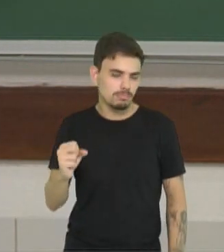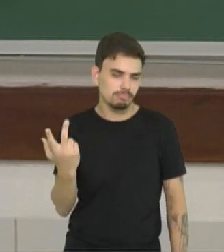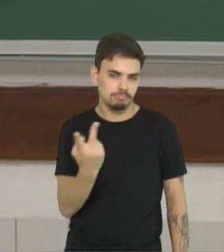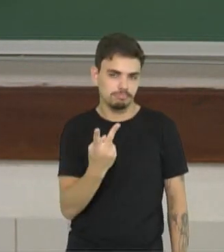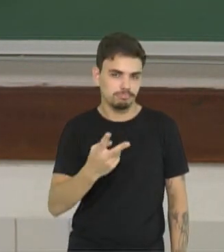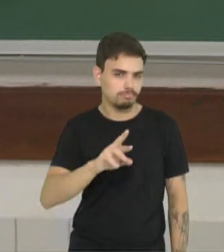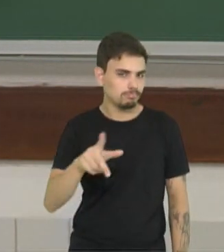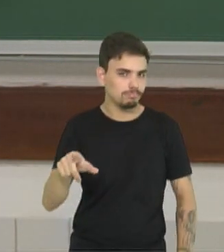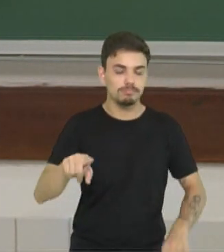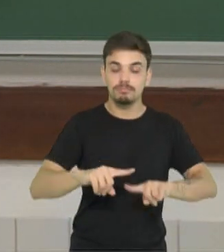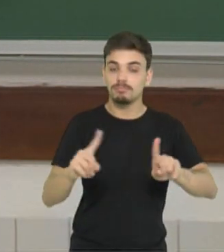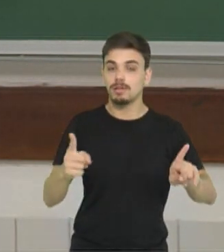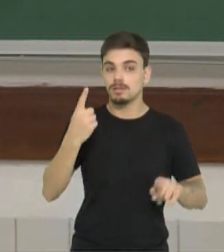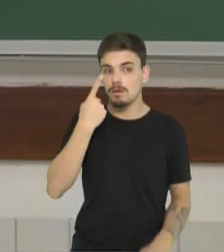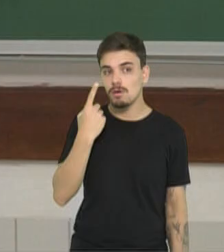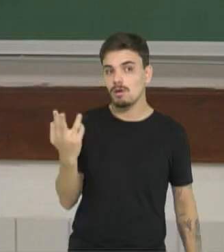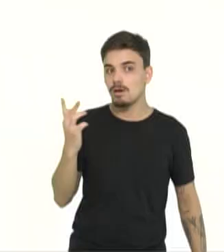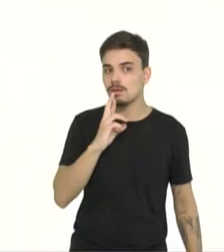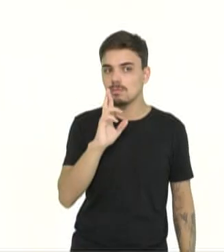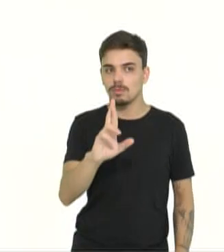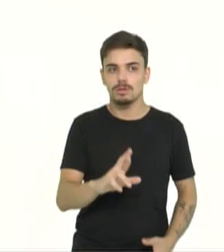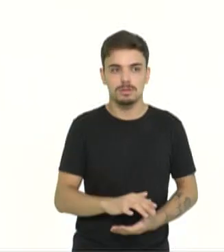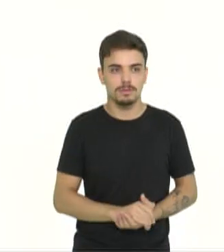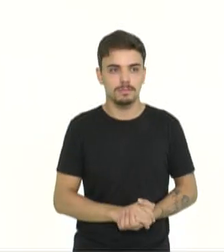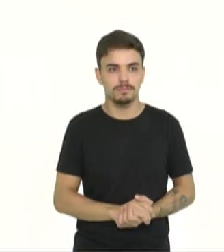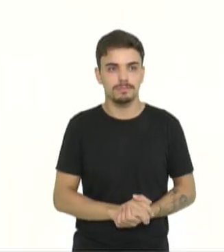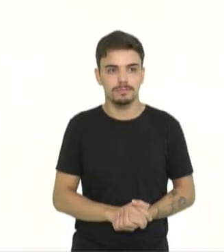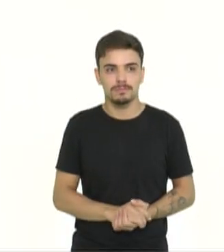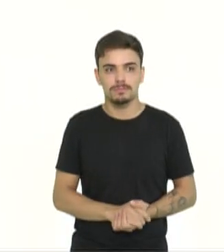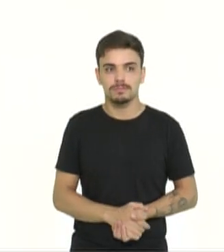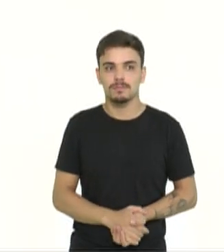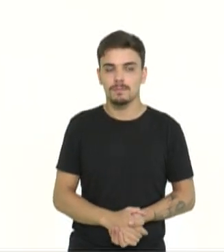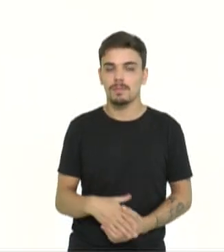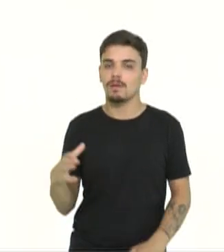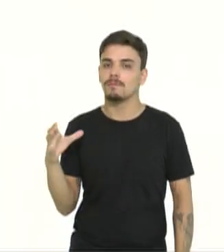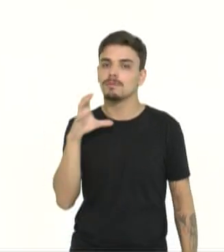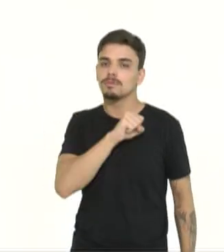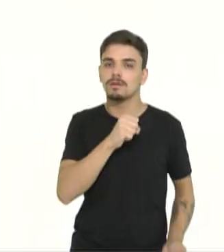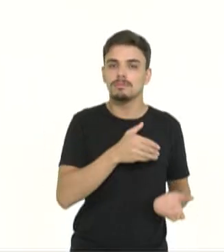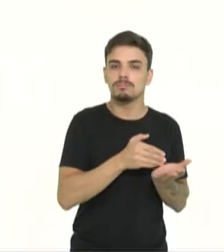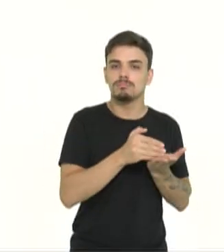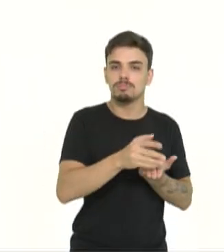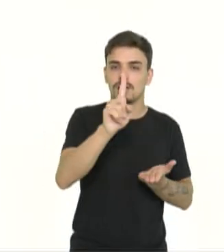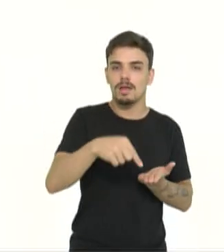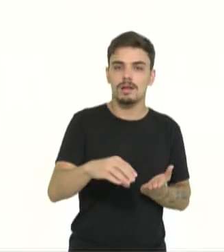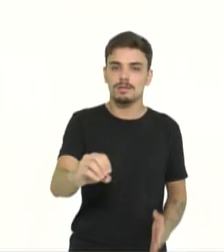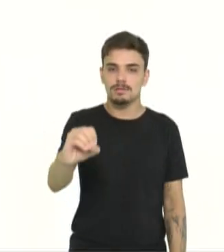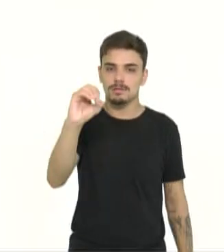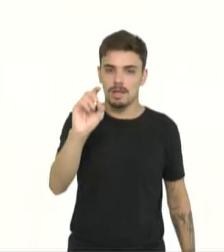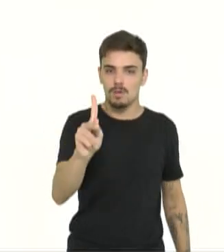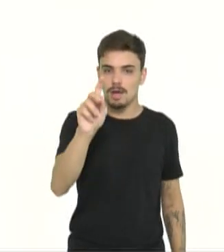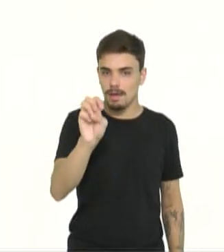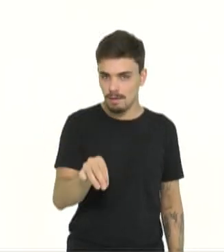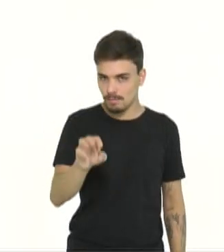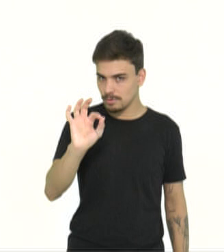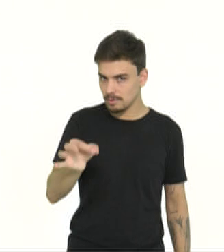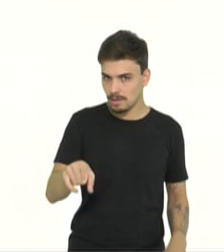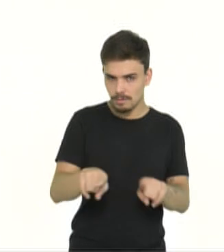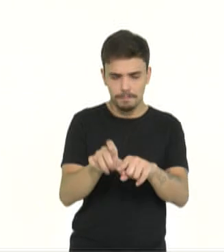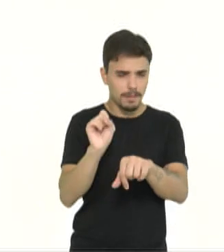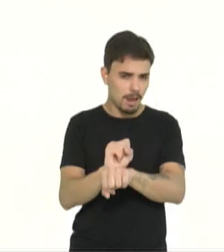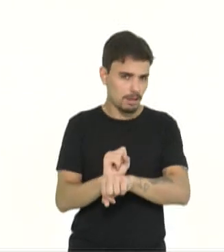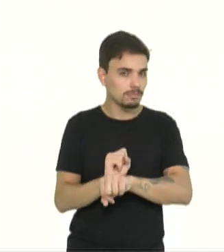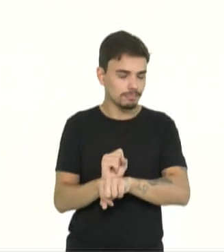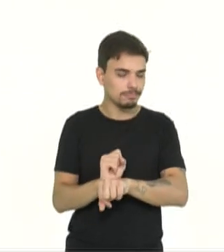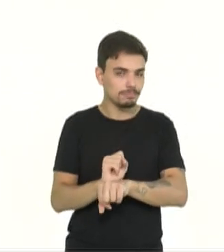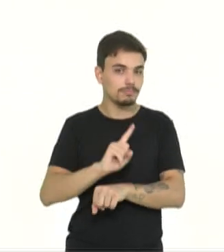Mas vamos conferir então a correção. Olha só, a velocidade inicial era 0 km por hora, né, repouso.